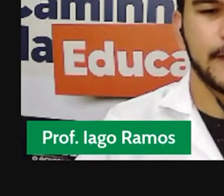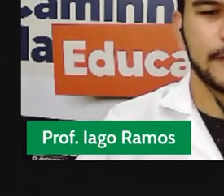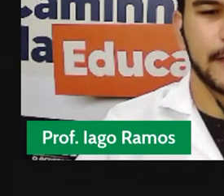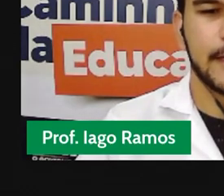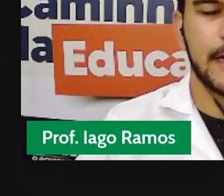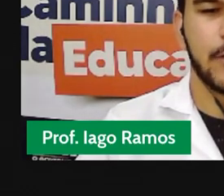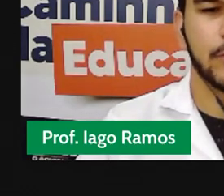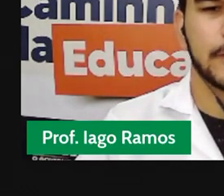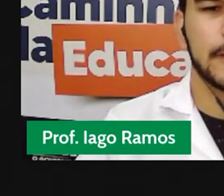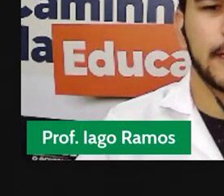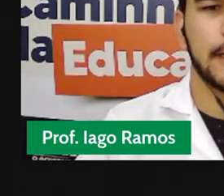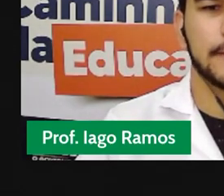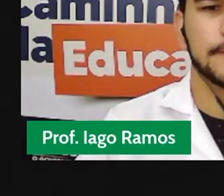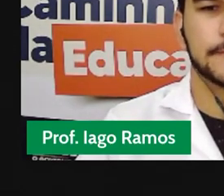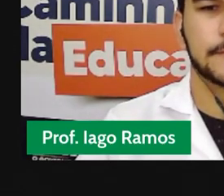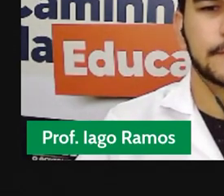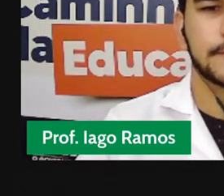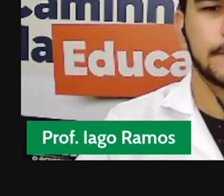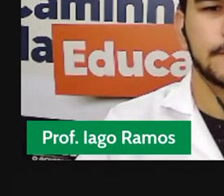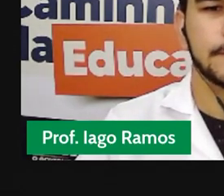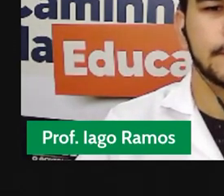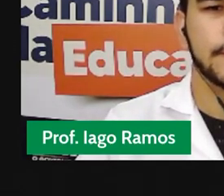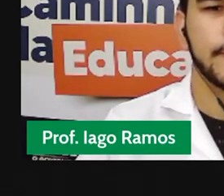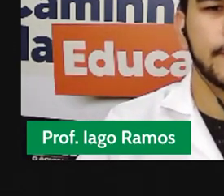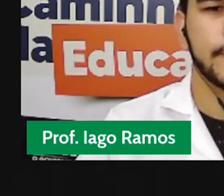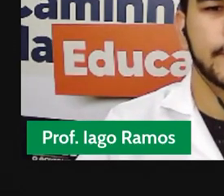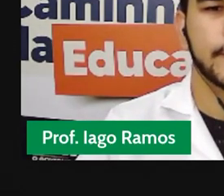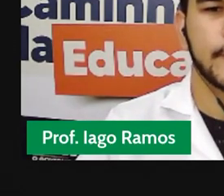tela entra a outra tela